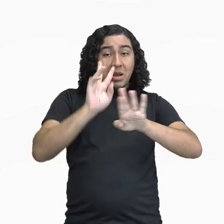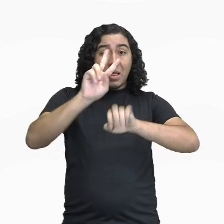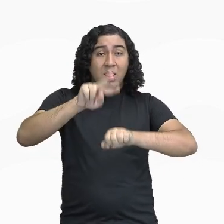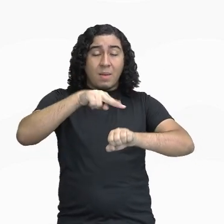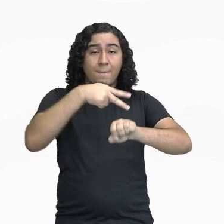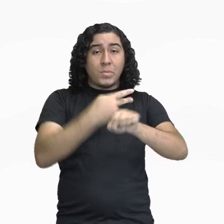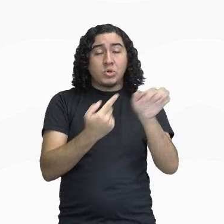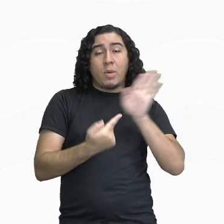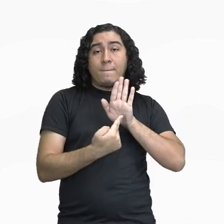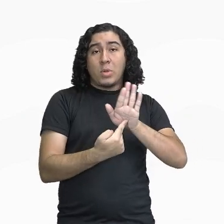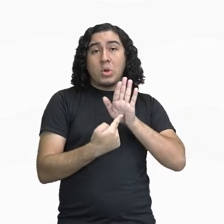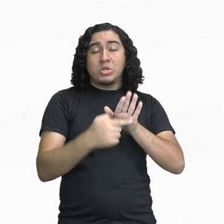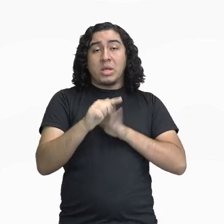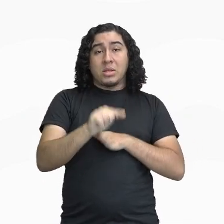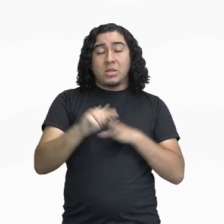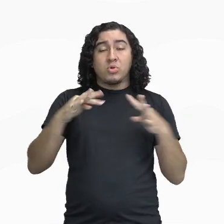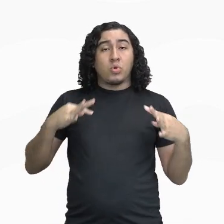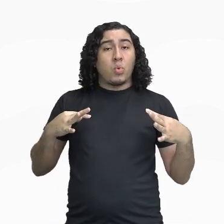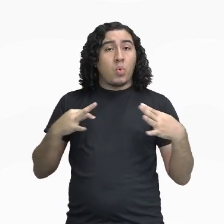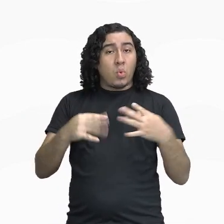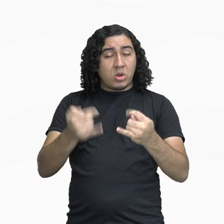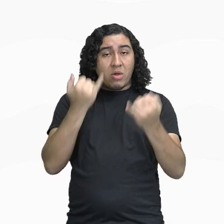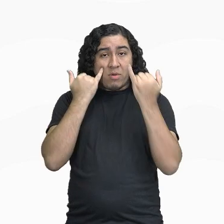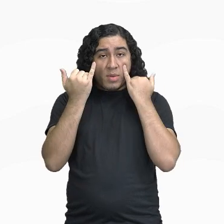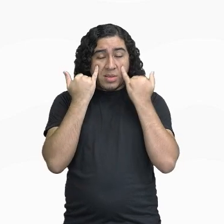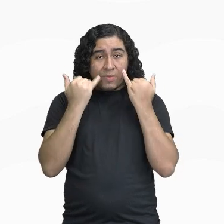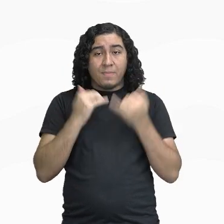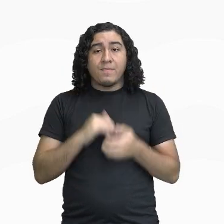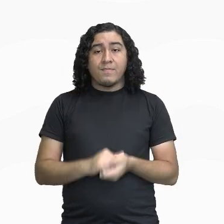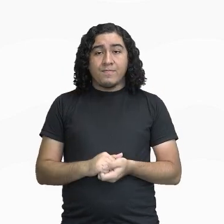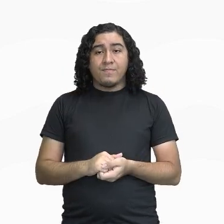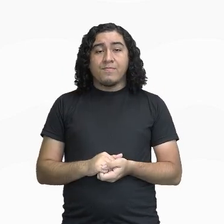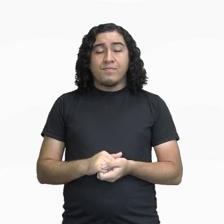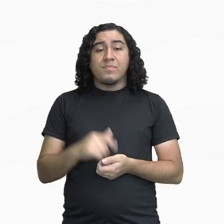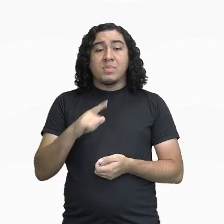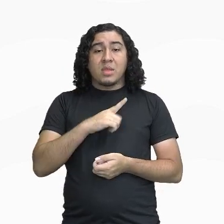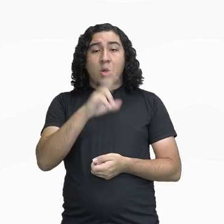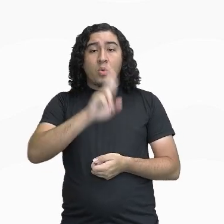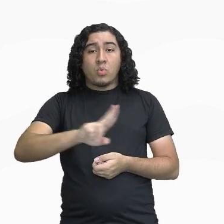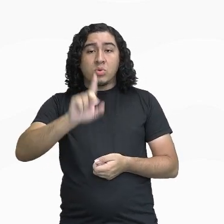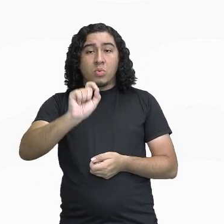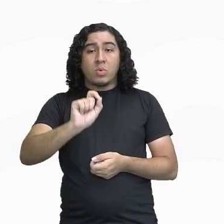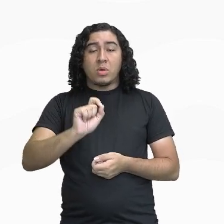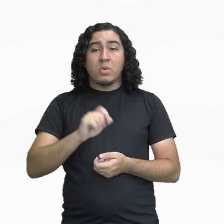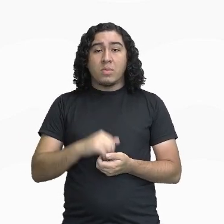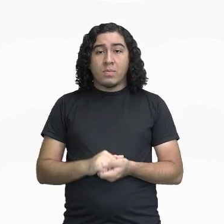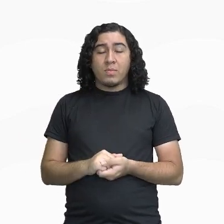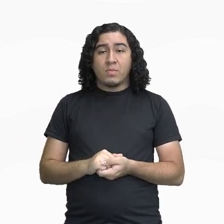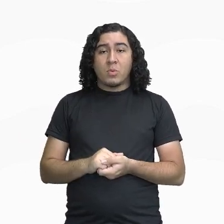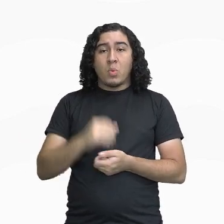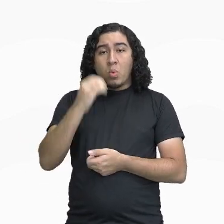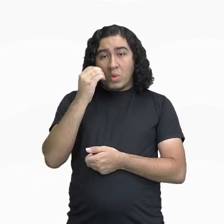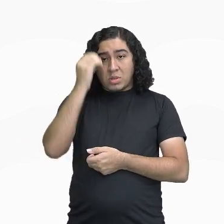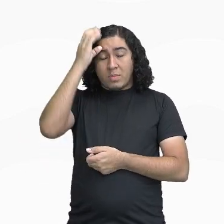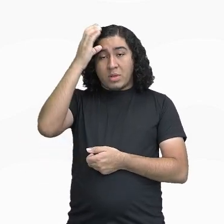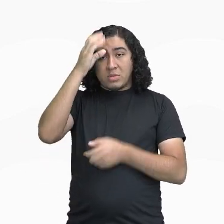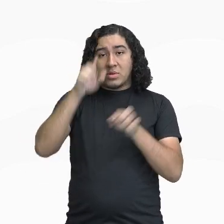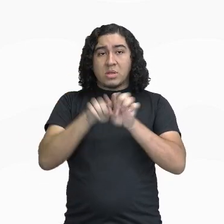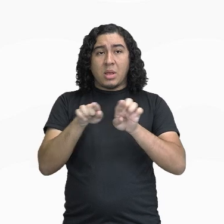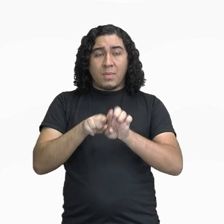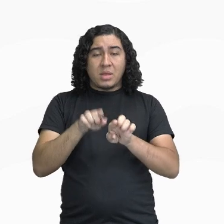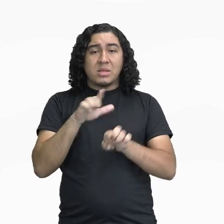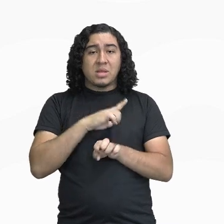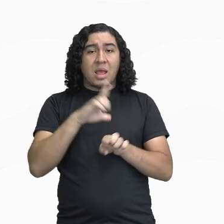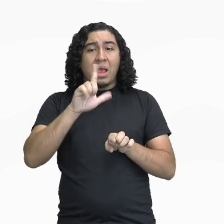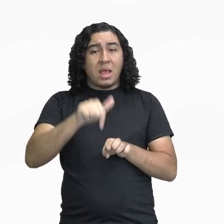depois apresentar esses resultados que foram feitos com o conhecimento popular e pegar esses dados e